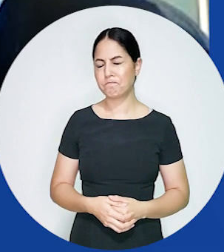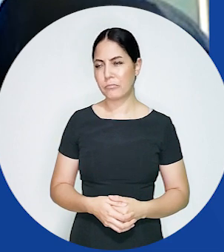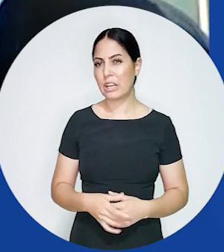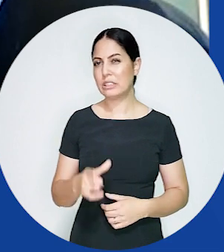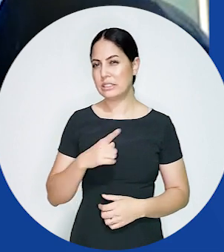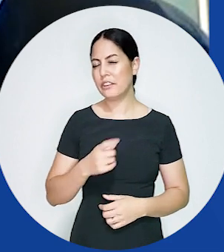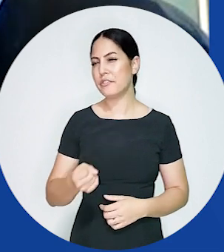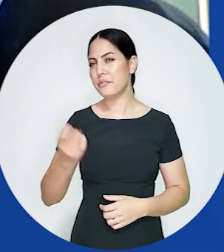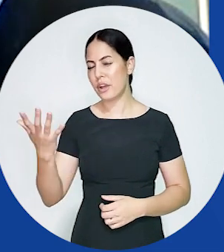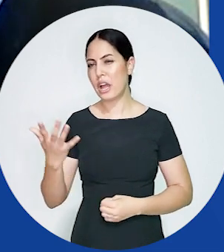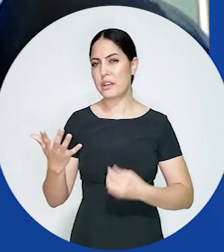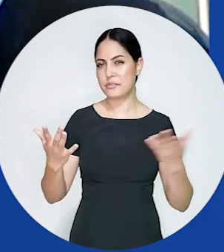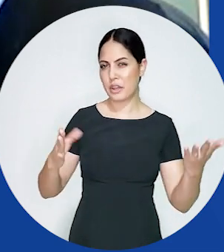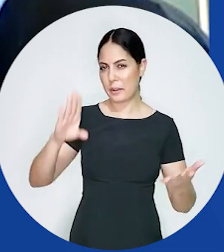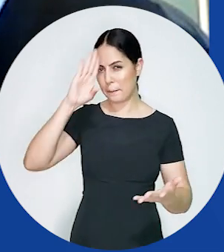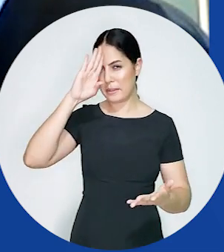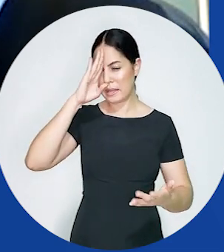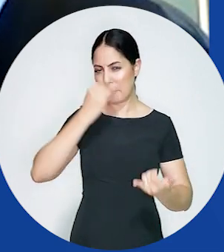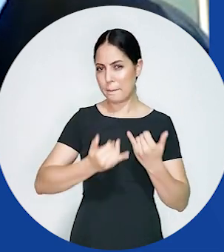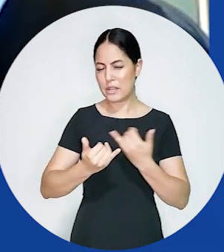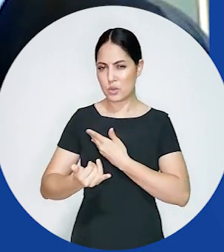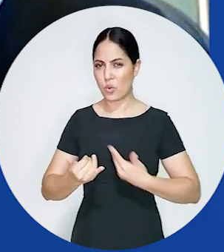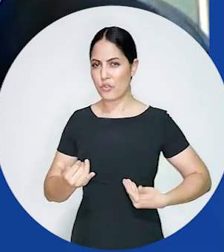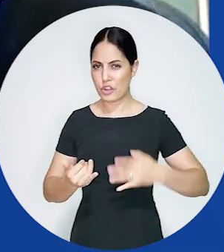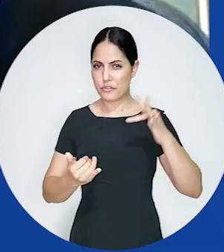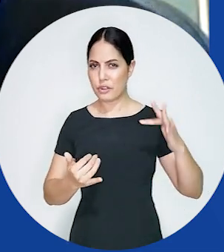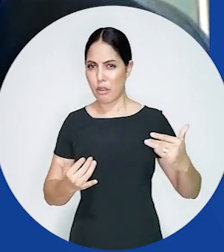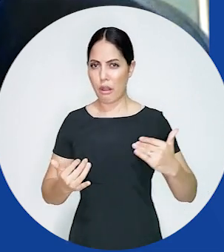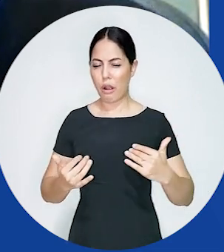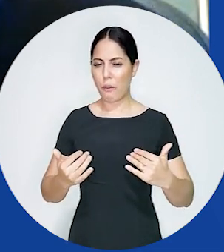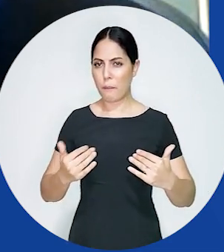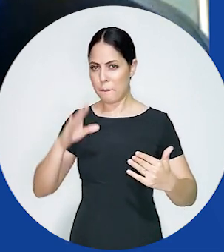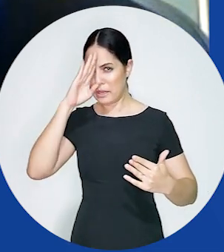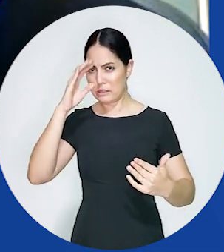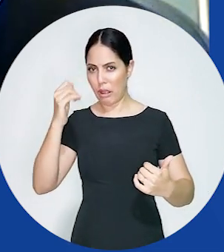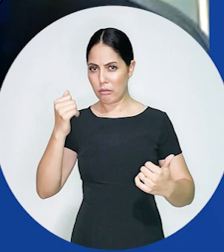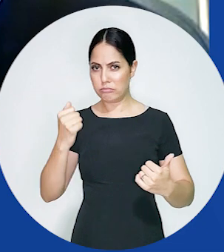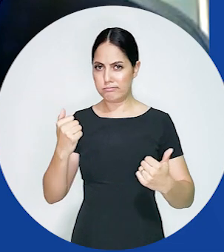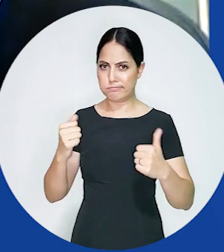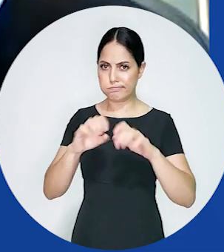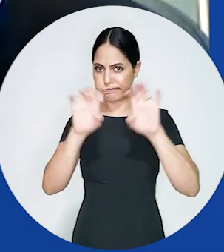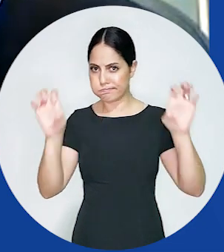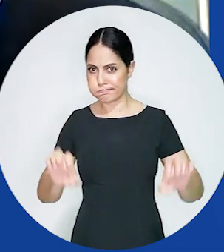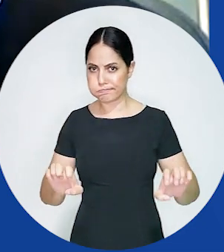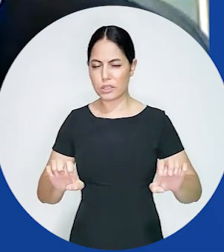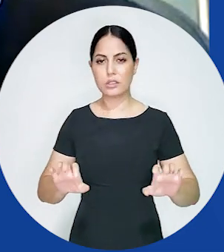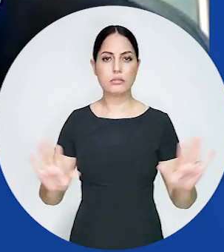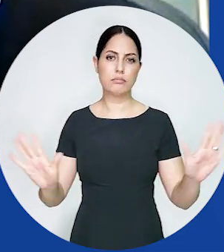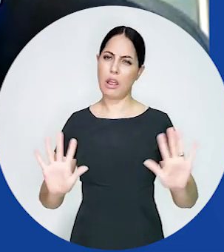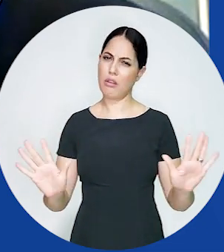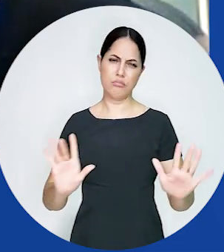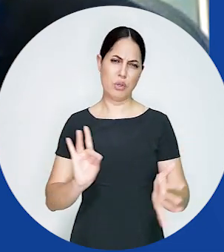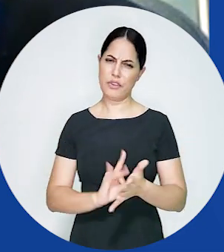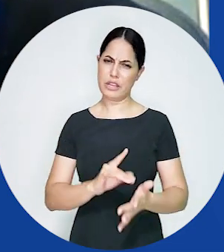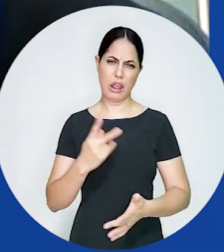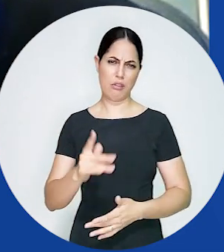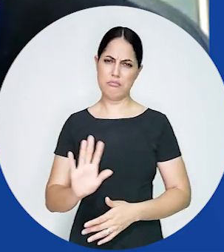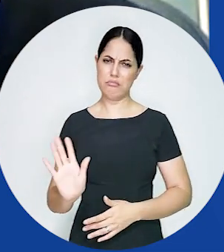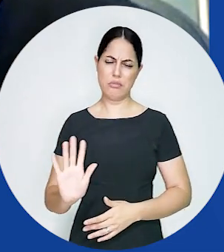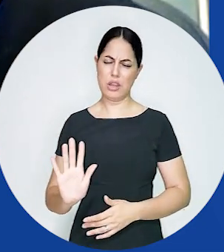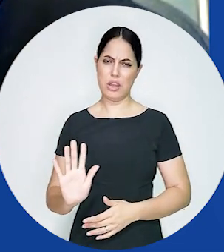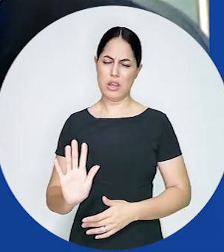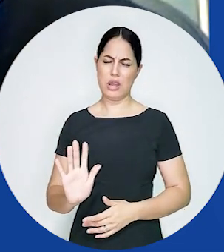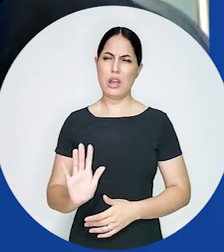militares? Muitos militares dão a sensação de que o governo se apoia nos militares. Não é verdade. Teve voto,